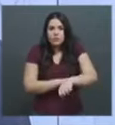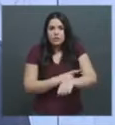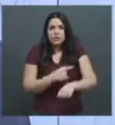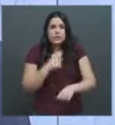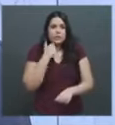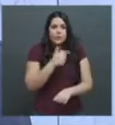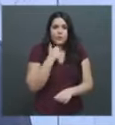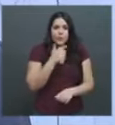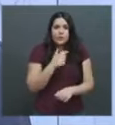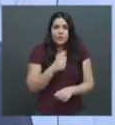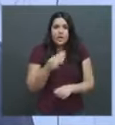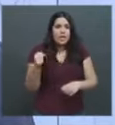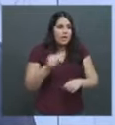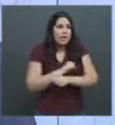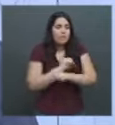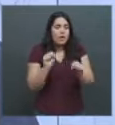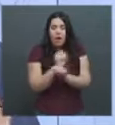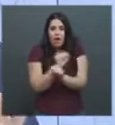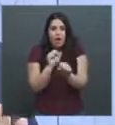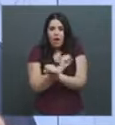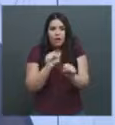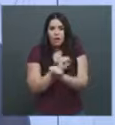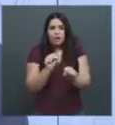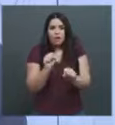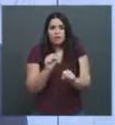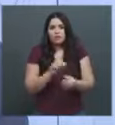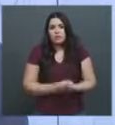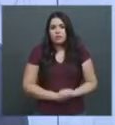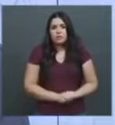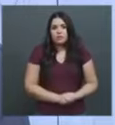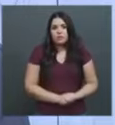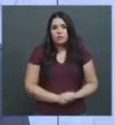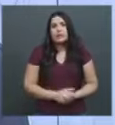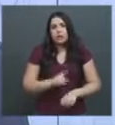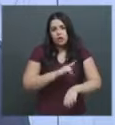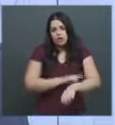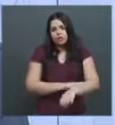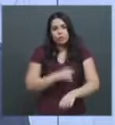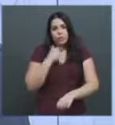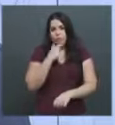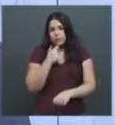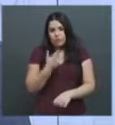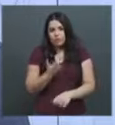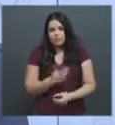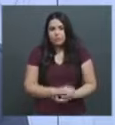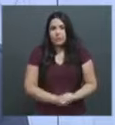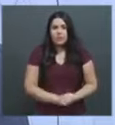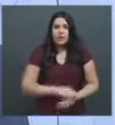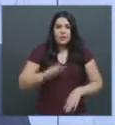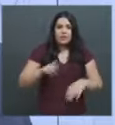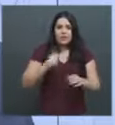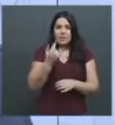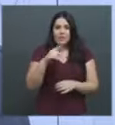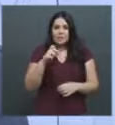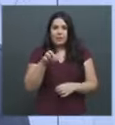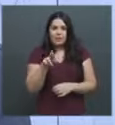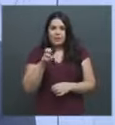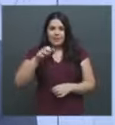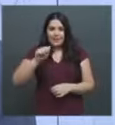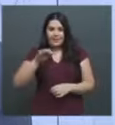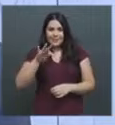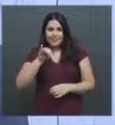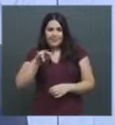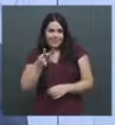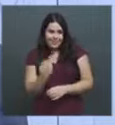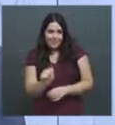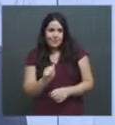banheiro, a hora que começa a abrir a porta da casa já libera a bexiga. Então a bexiga às vezes hiperreflexa, hiperativa, né? Que tem uma contração